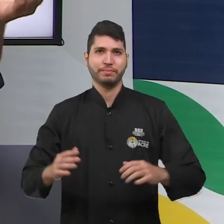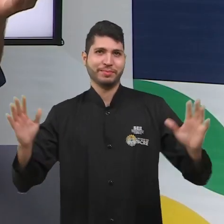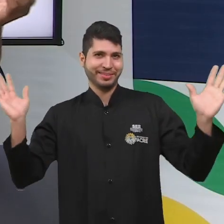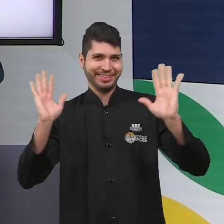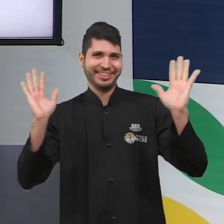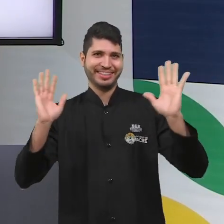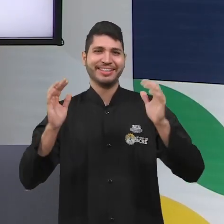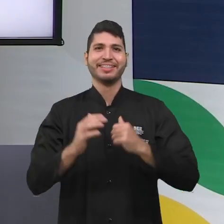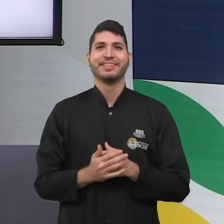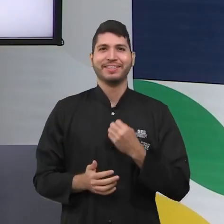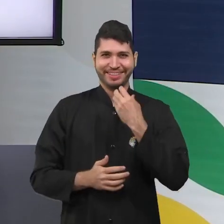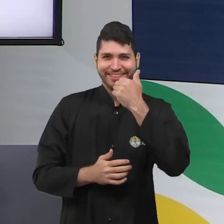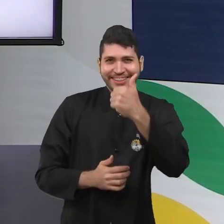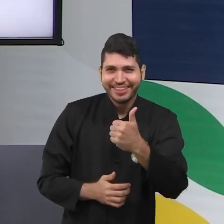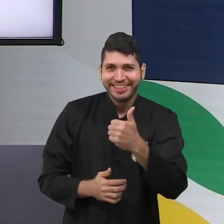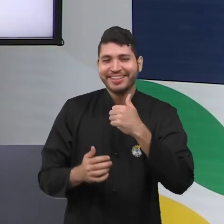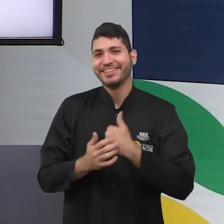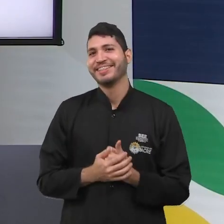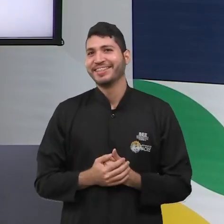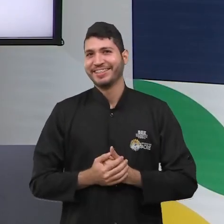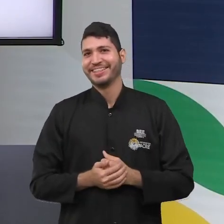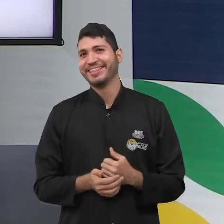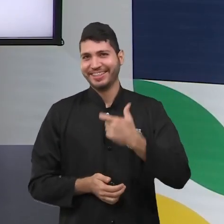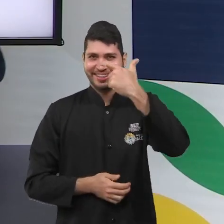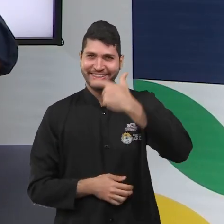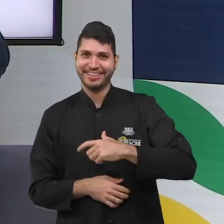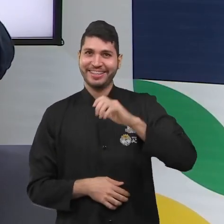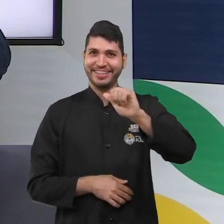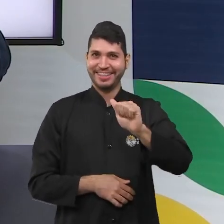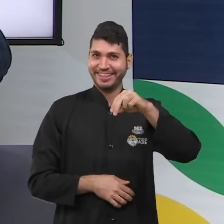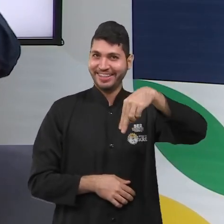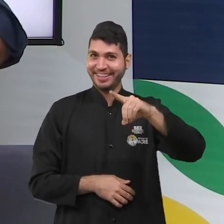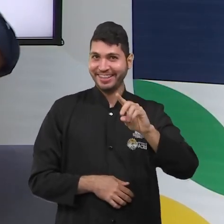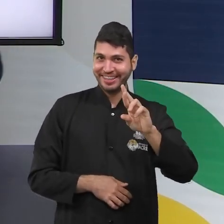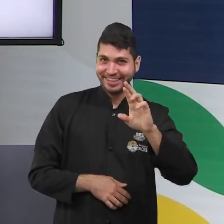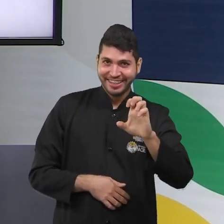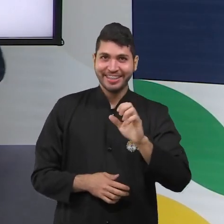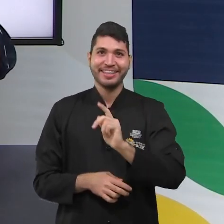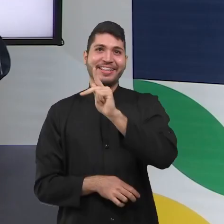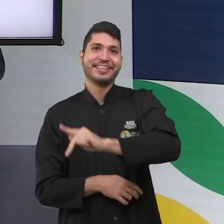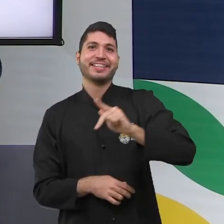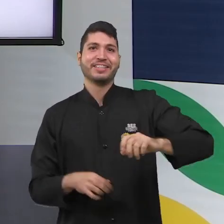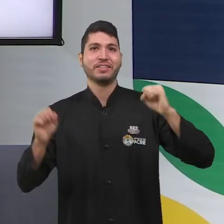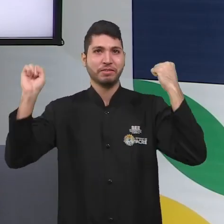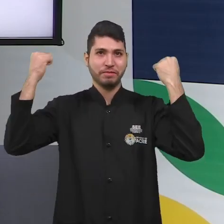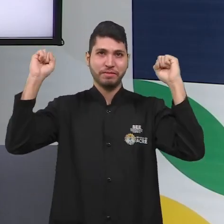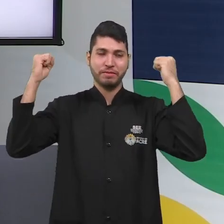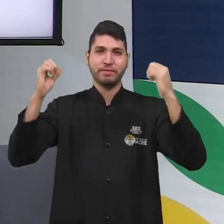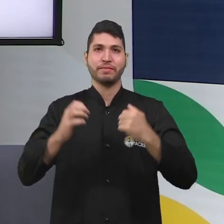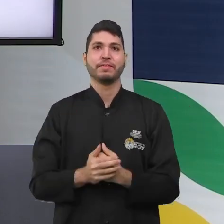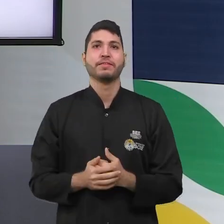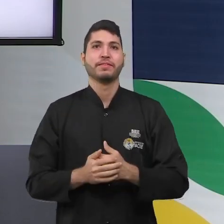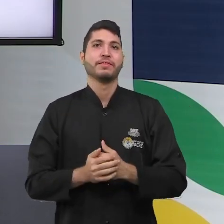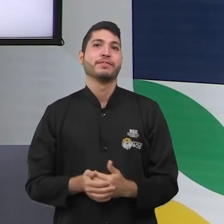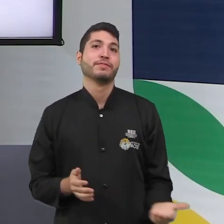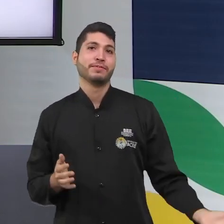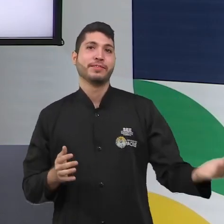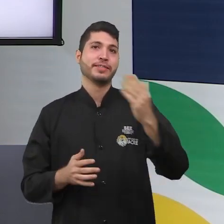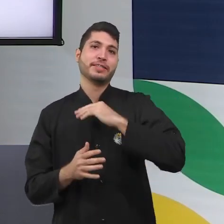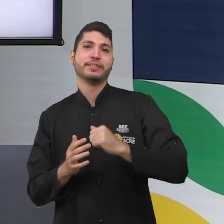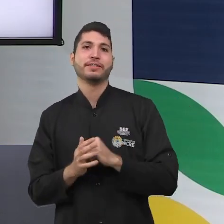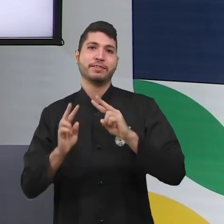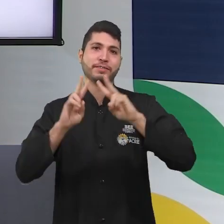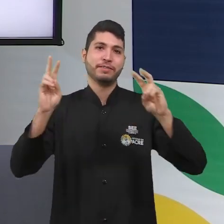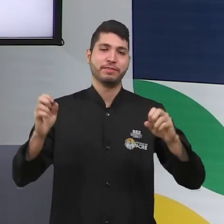E aí, tudo bem com vocês? Eu sou o André Vasconcelos, professor de Educação Física, pronto para aquela aula delicinha acerca de projetos